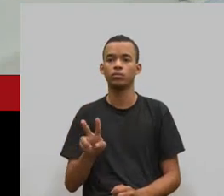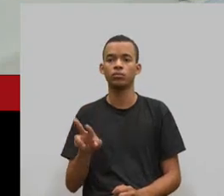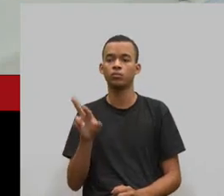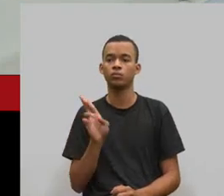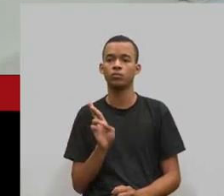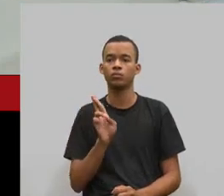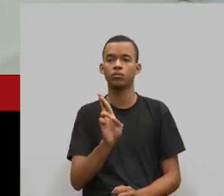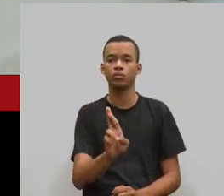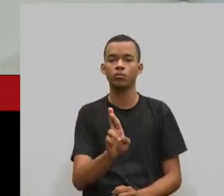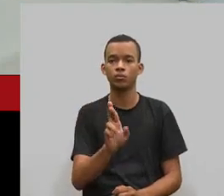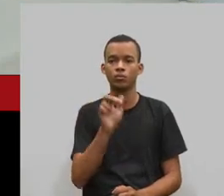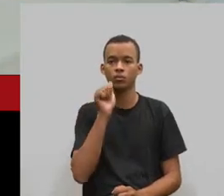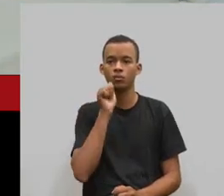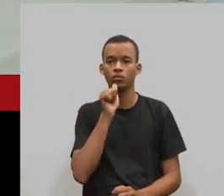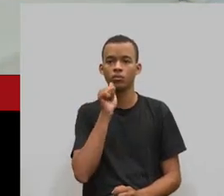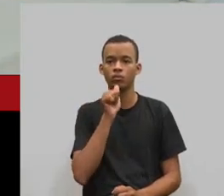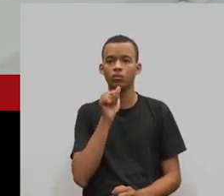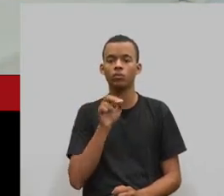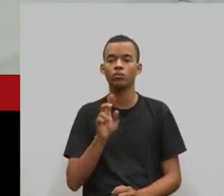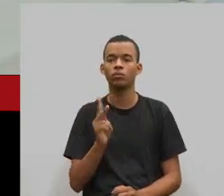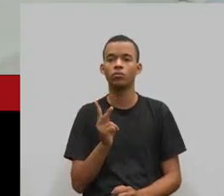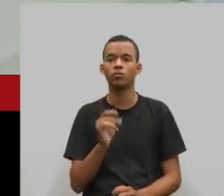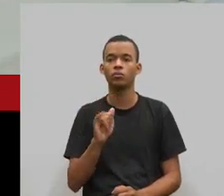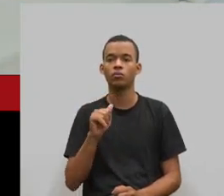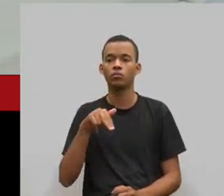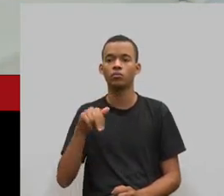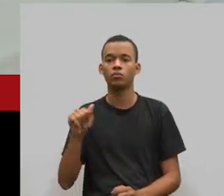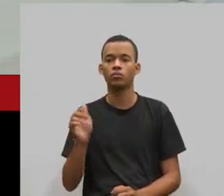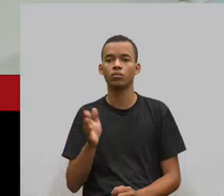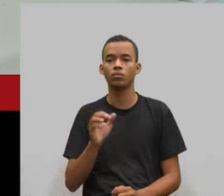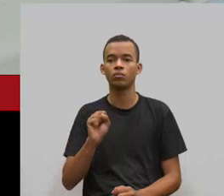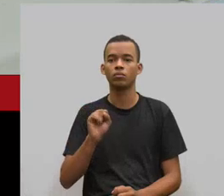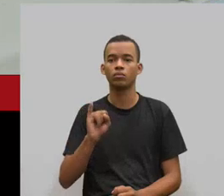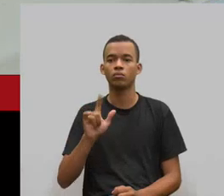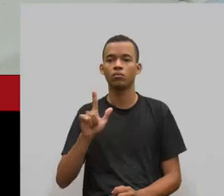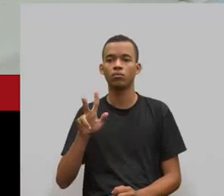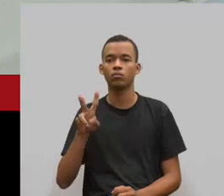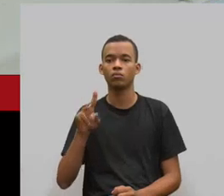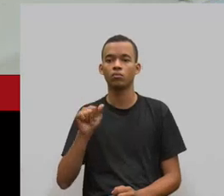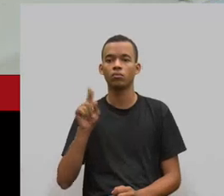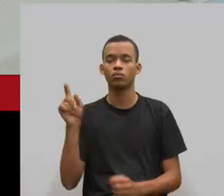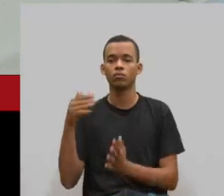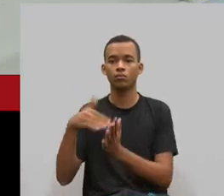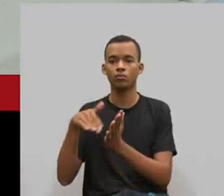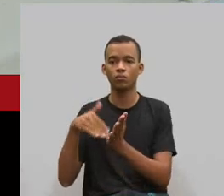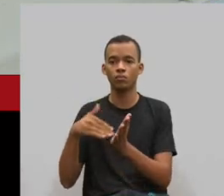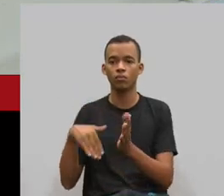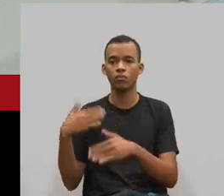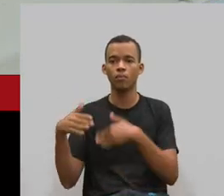Rita Rezende Viana Silva Secretária Municipal de Desenvolvimento Social de